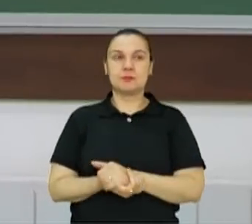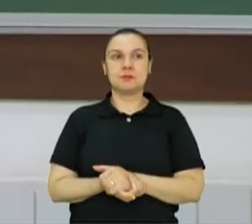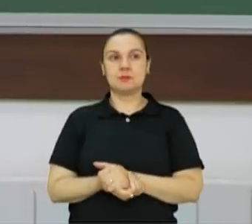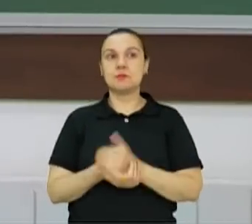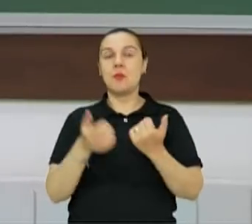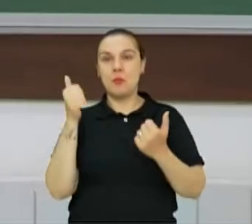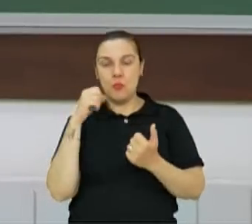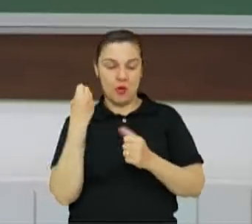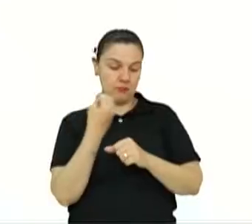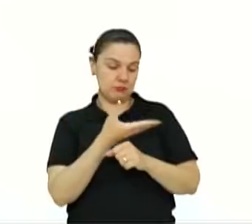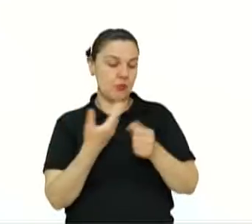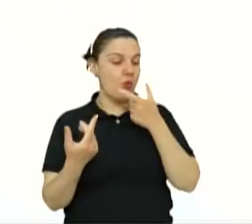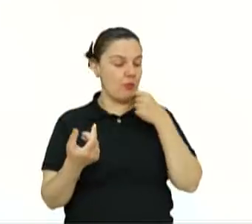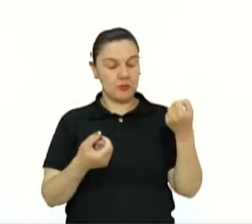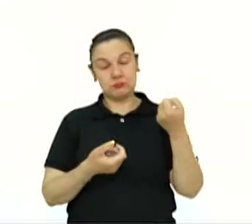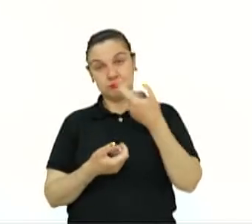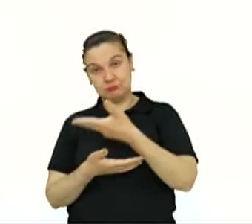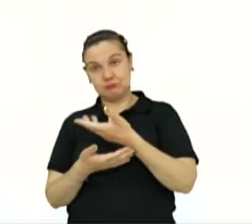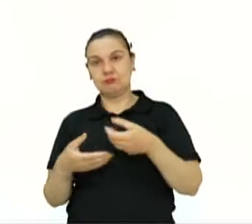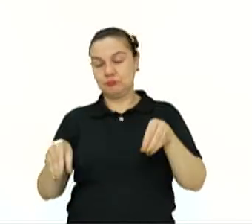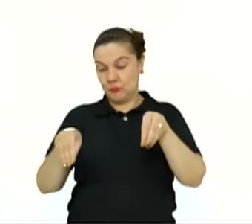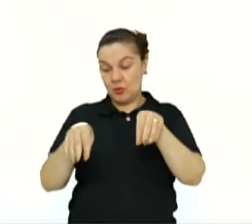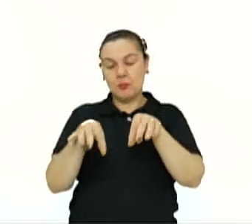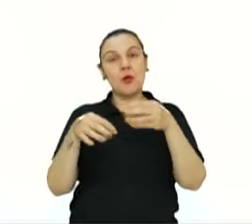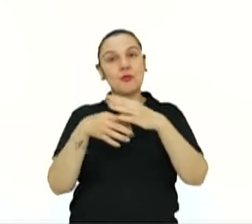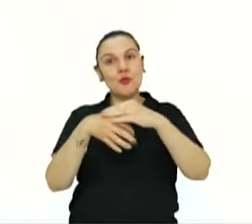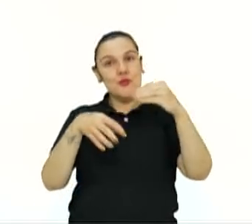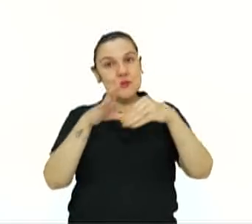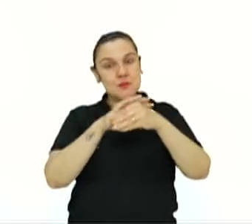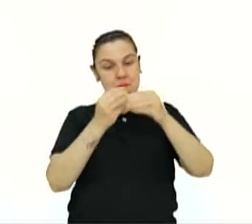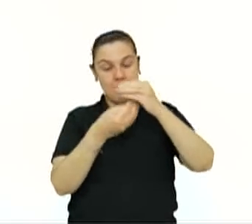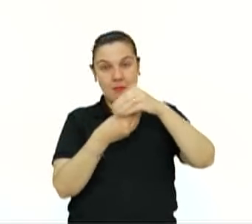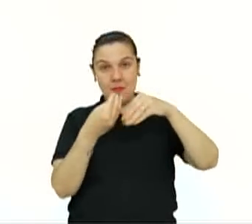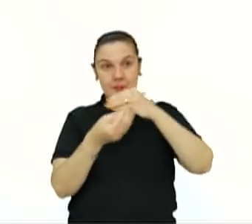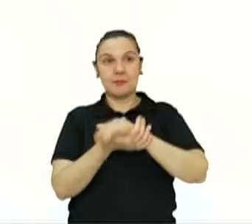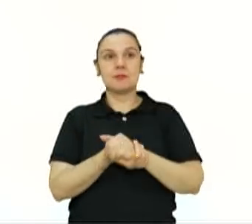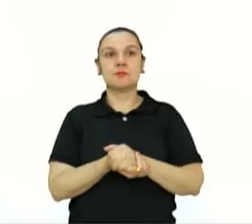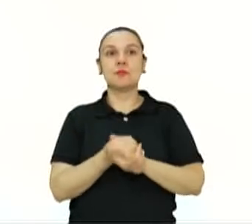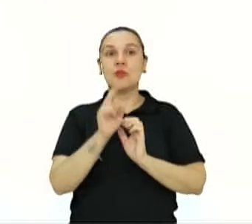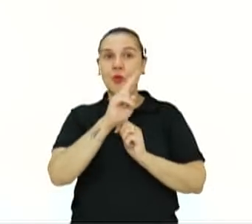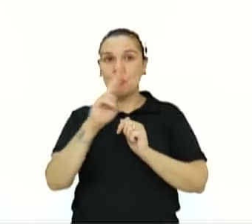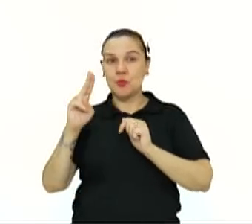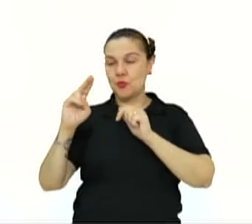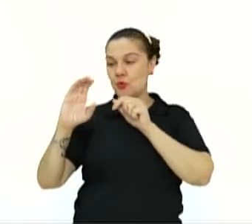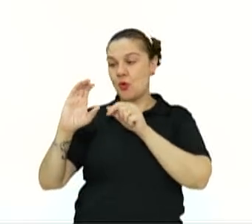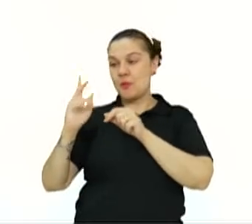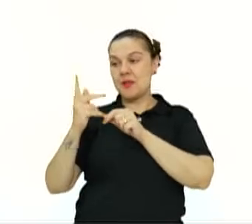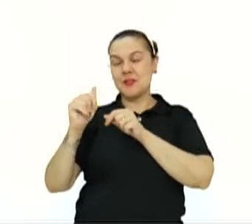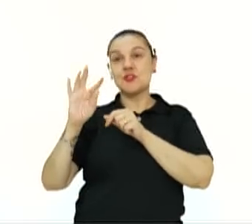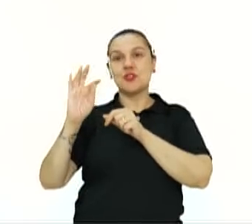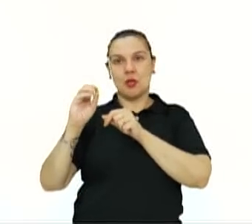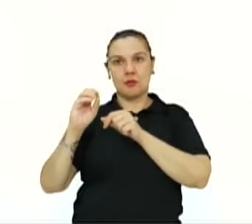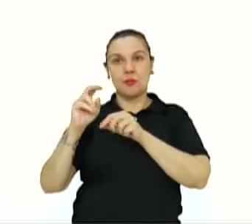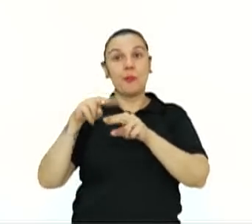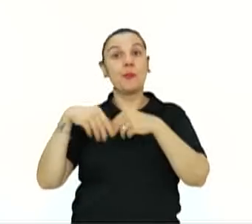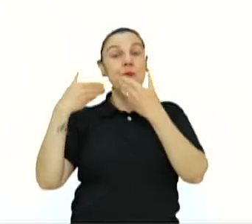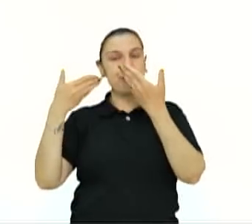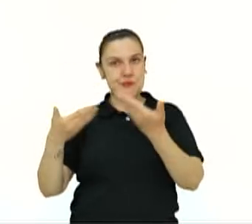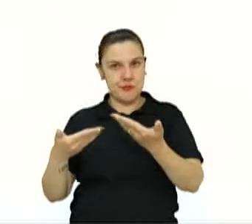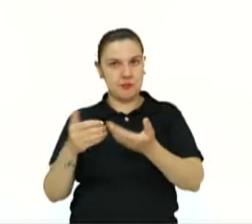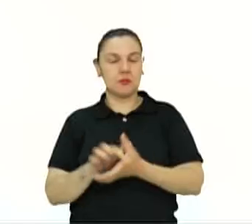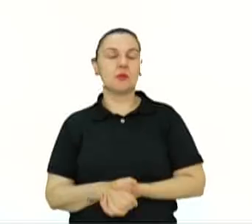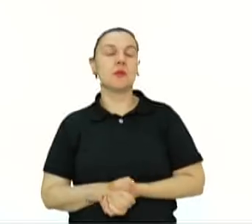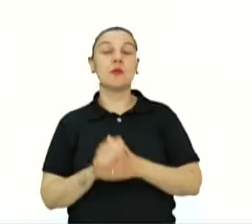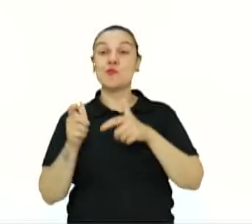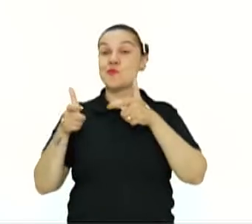mulher ou da mulher para o homem. E aí o que ele faz? Ele é conhecido como chato, tá? Justamente, né, porque deve